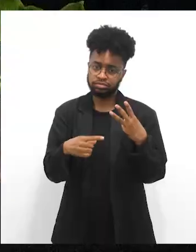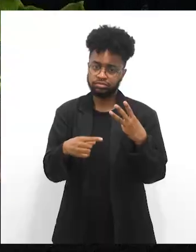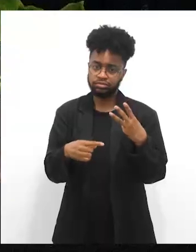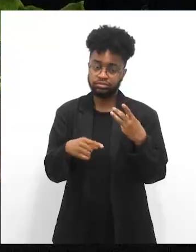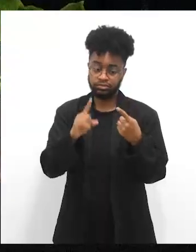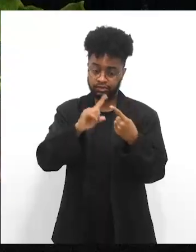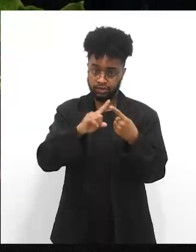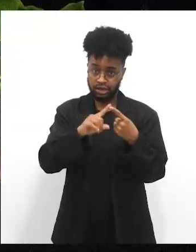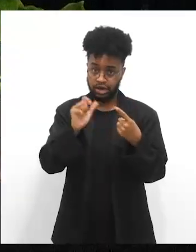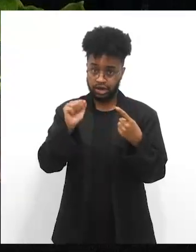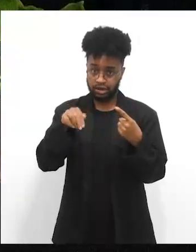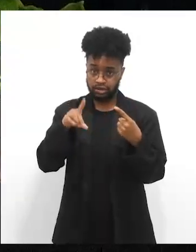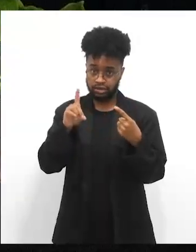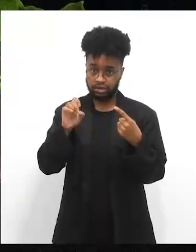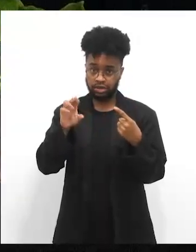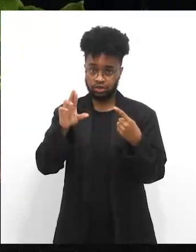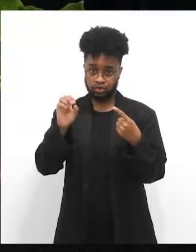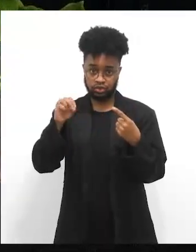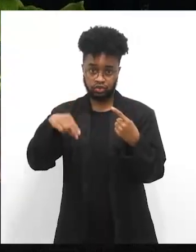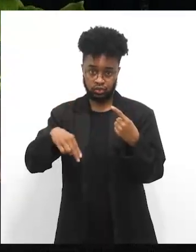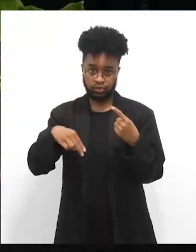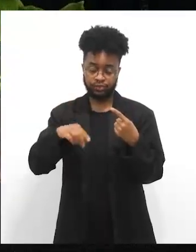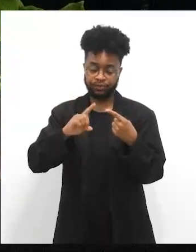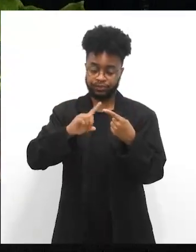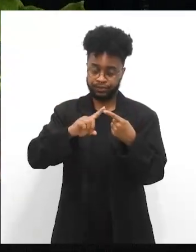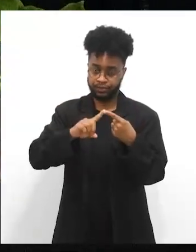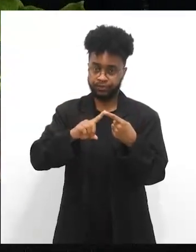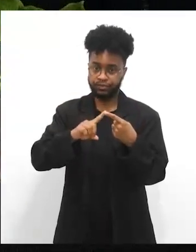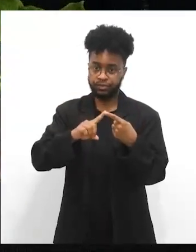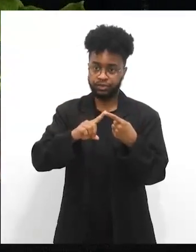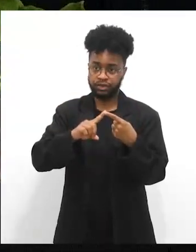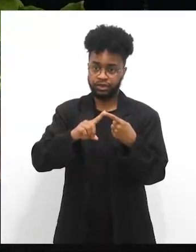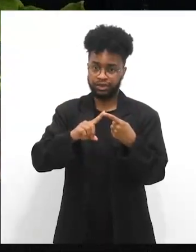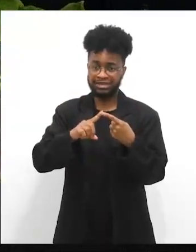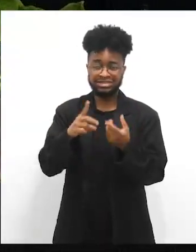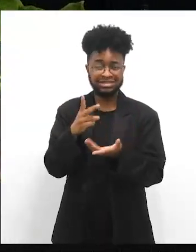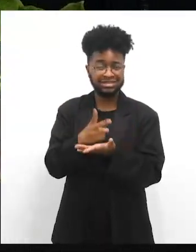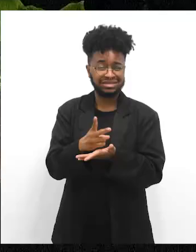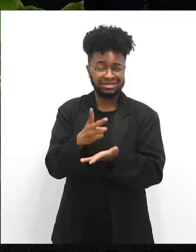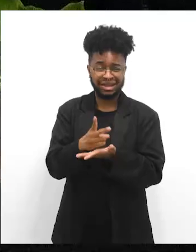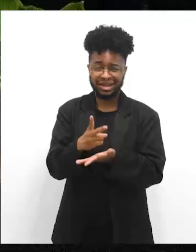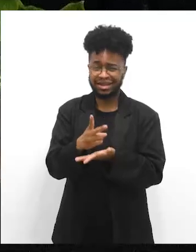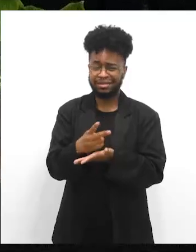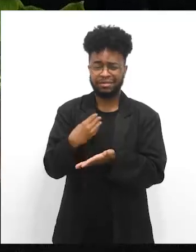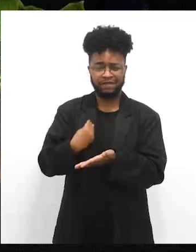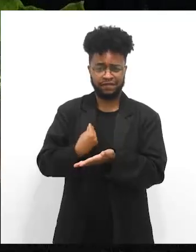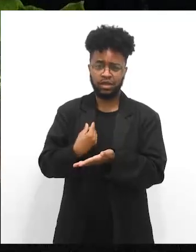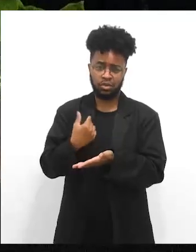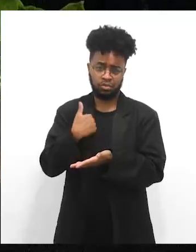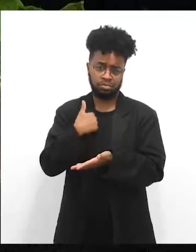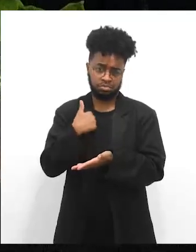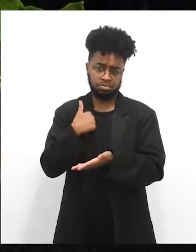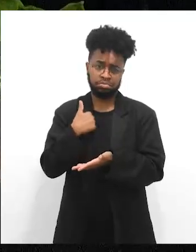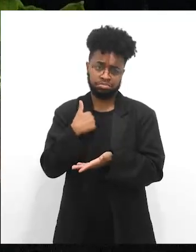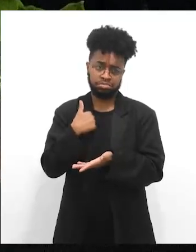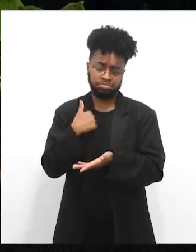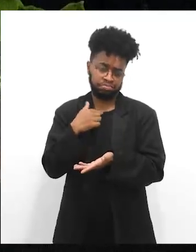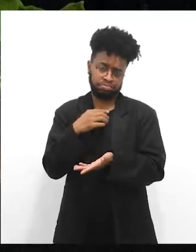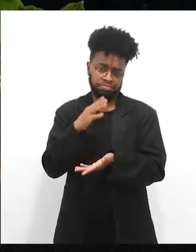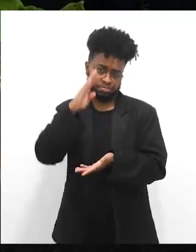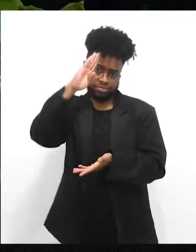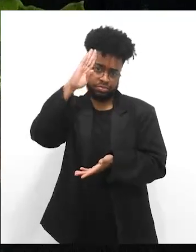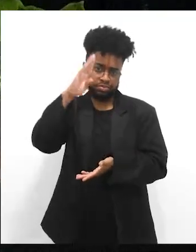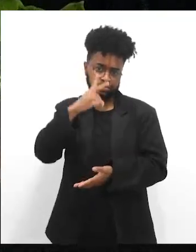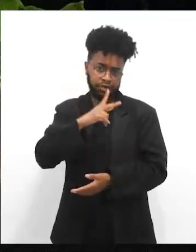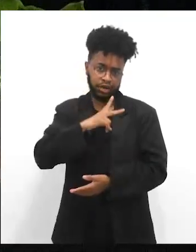entrar. O Anderson, por exemplo. O Anderson, a vida inteira, eu